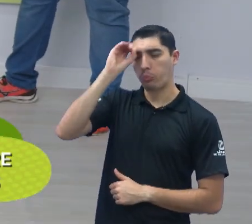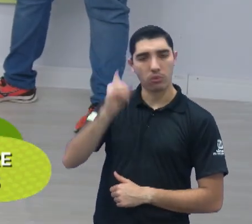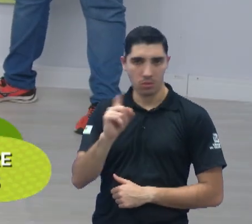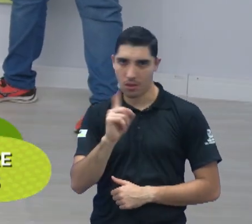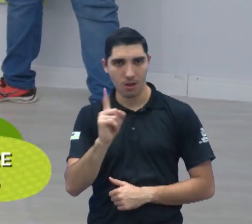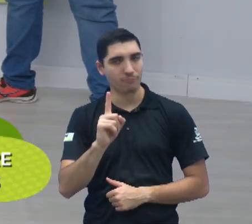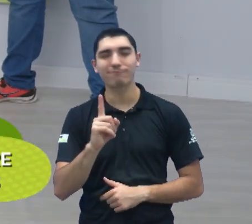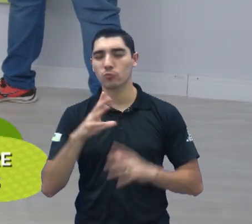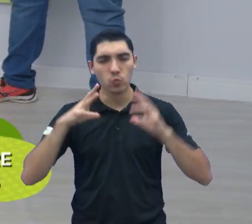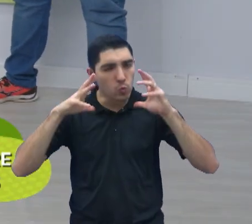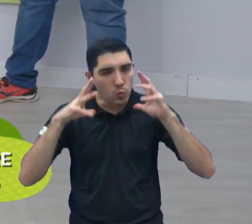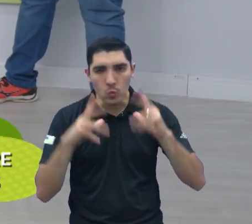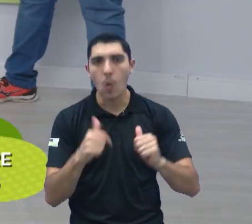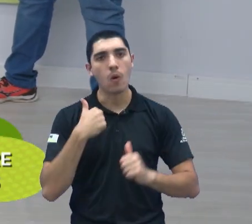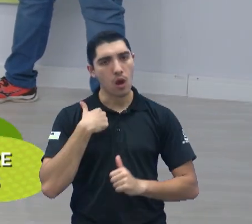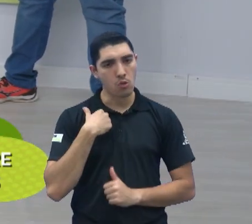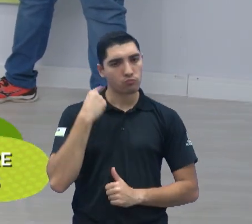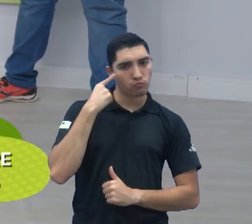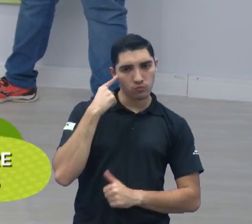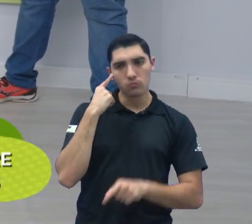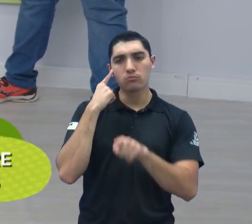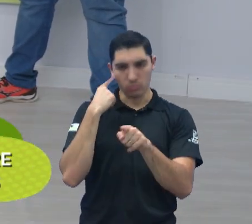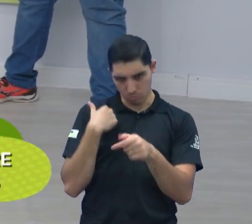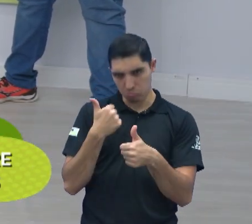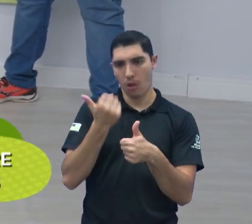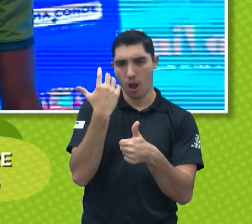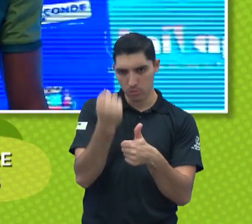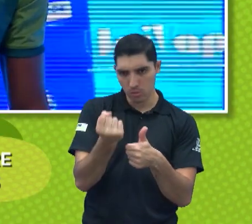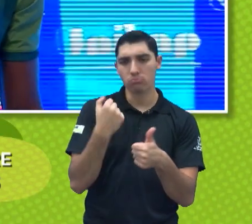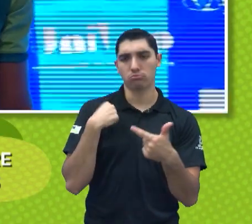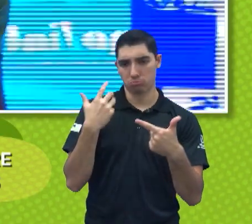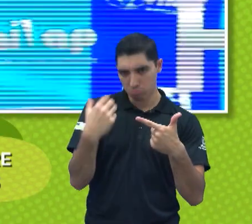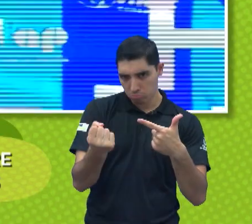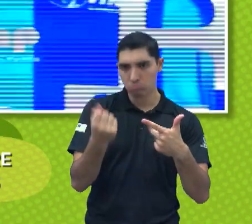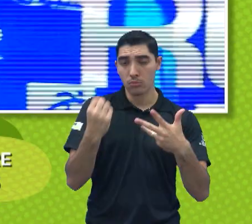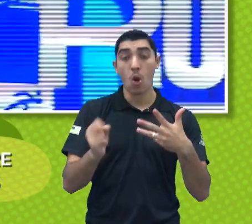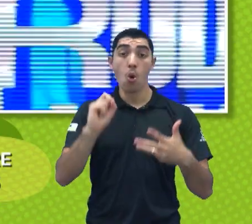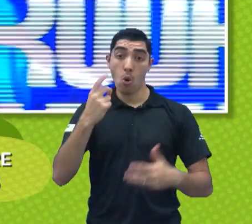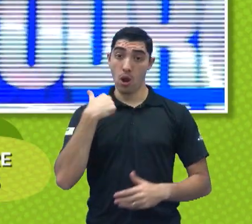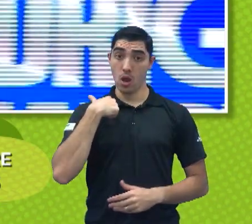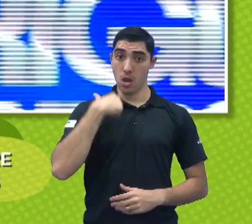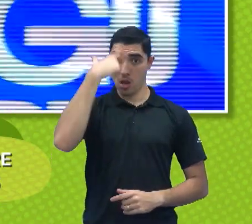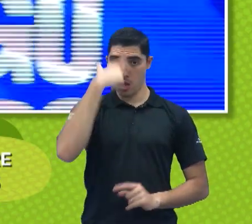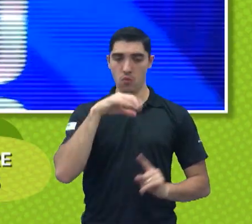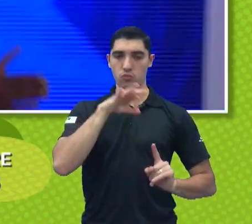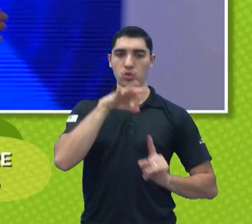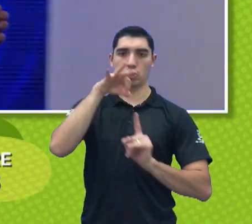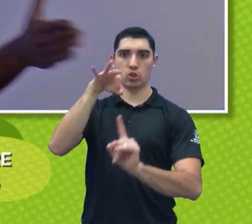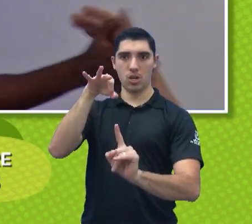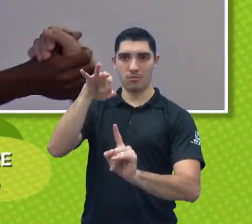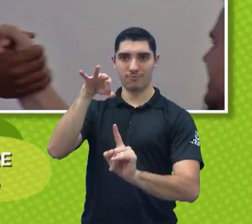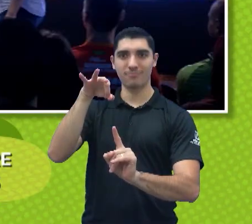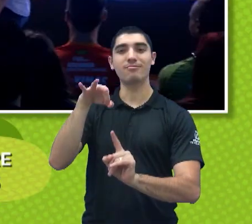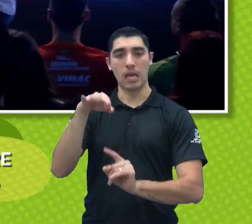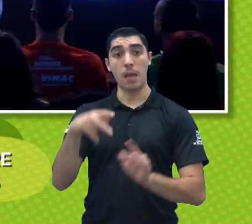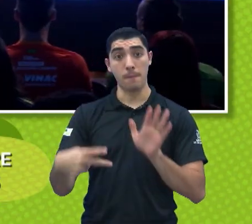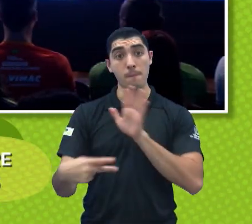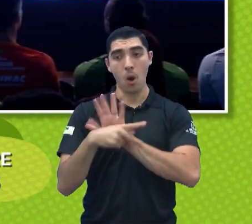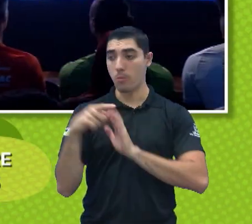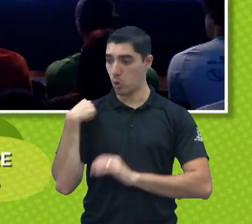jogadores passaram por minha aprovação ou da minha indicação pela aprovação da diretoria. Foi uma montagem realmente feita em